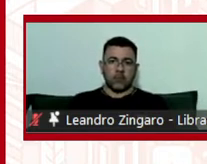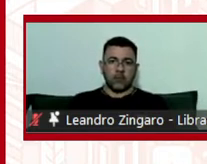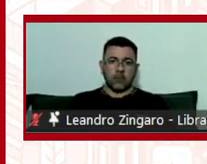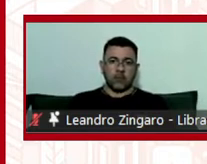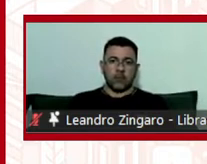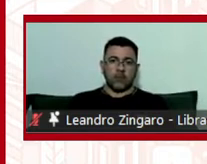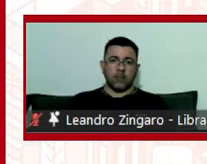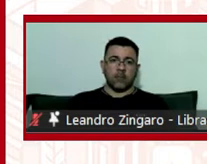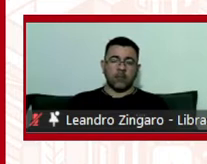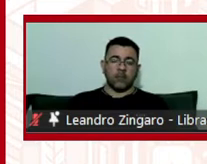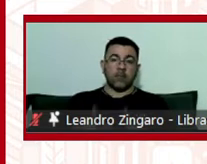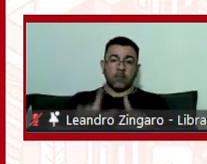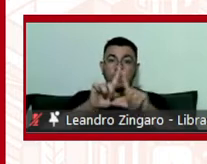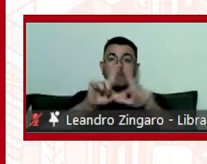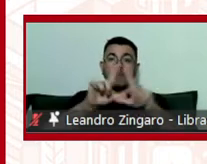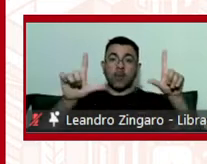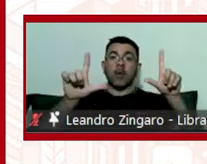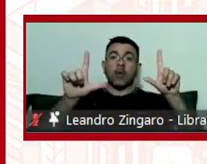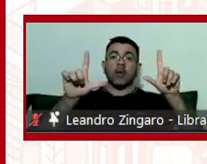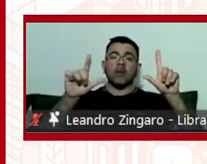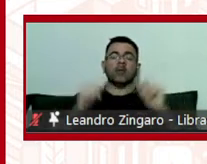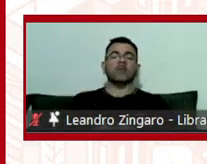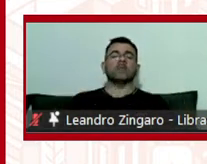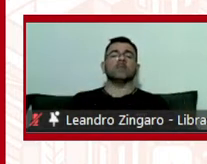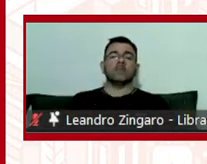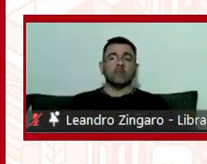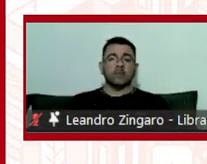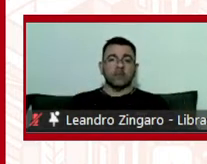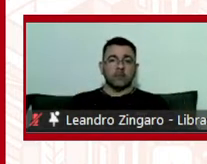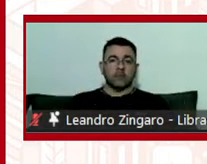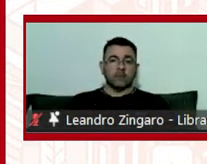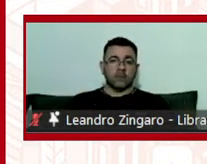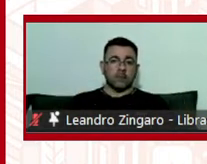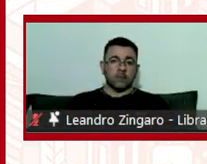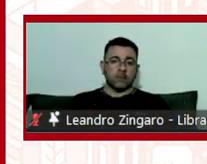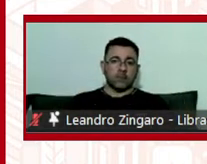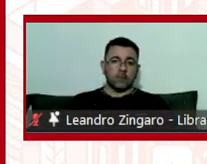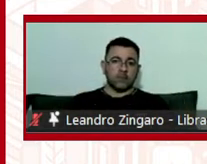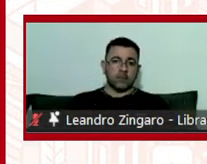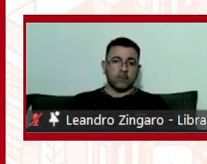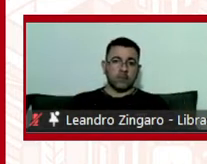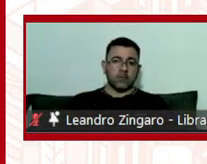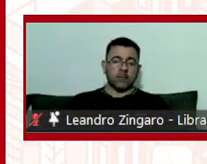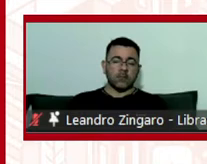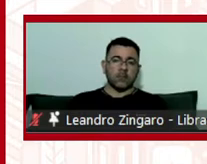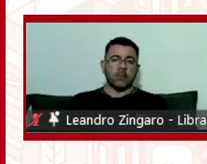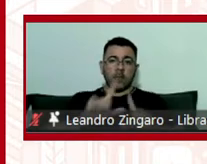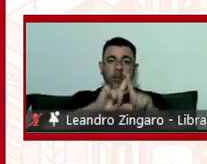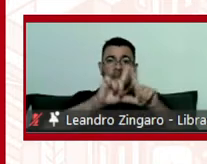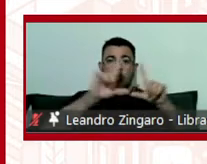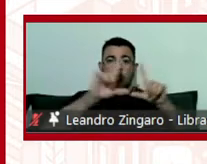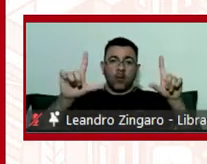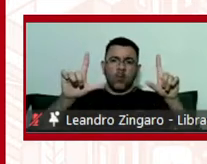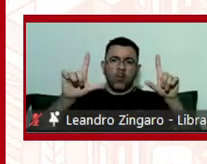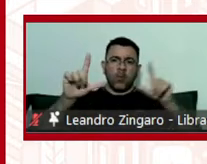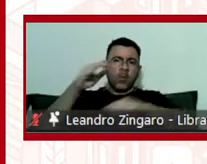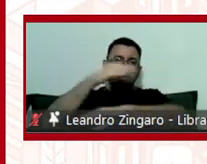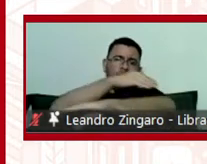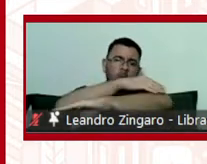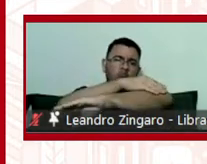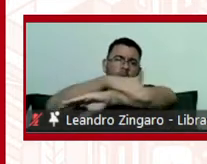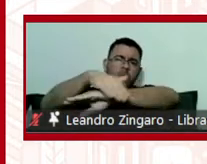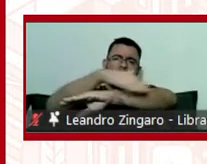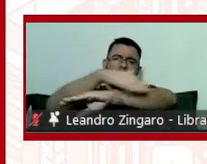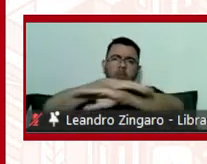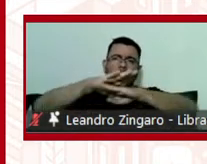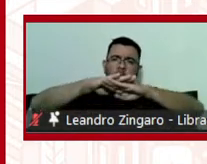seguinte a gente dá mais um aí no a gente tem um sistema gerenciador de pavimento tradicional da cidade